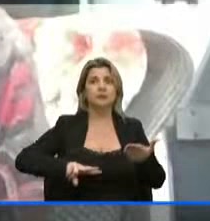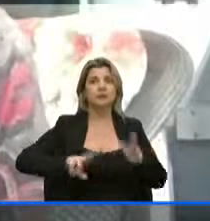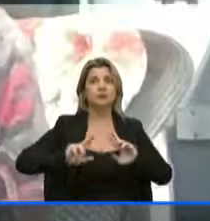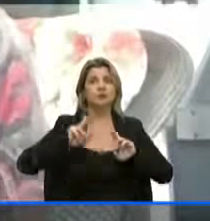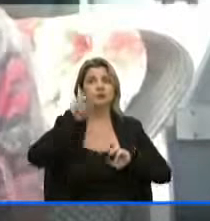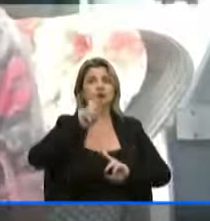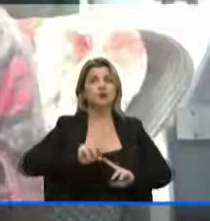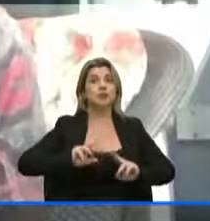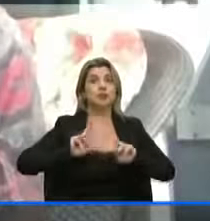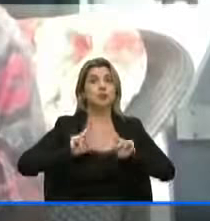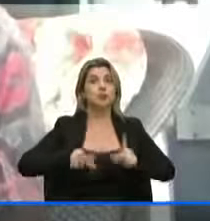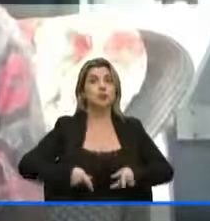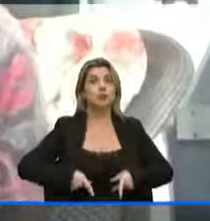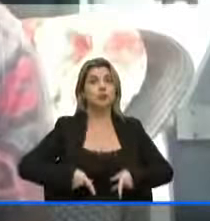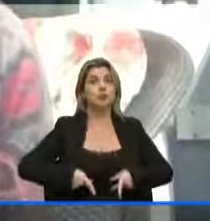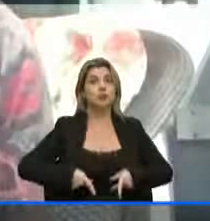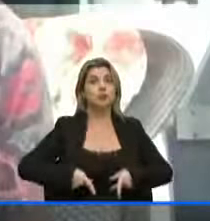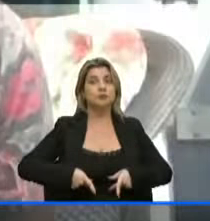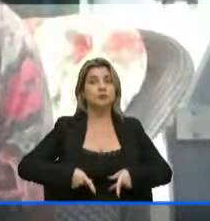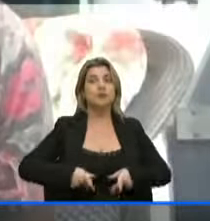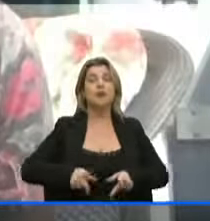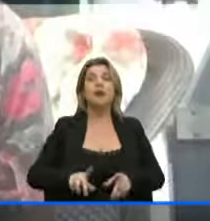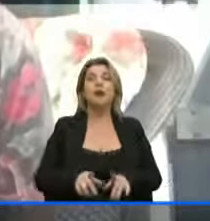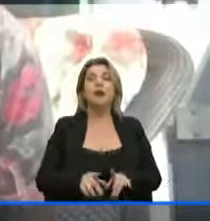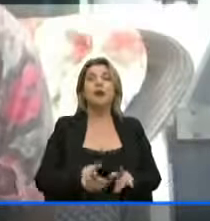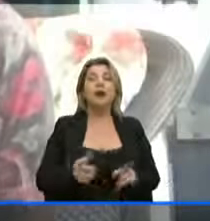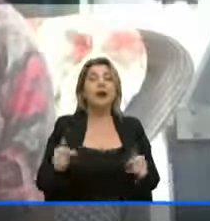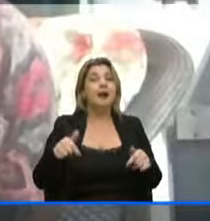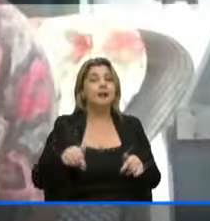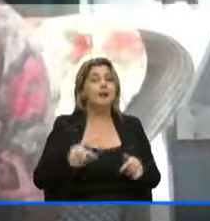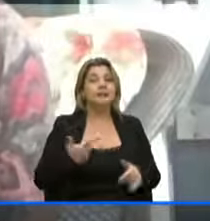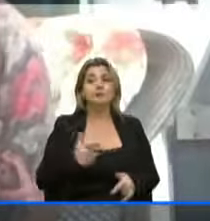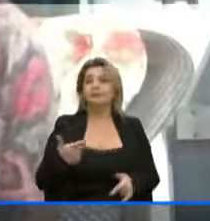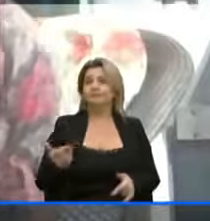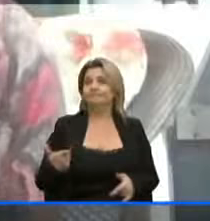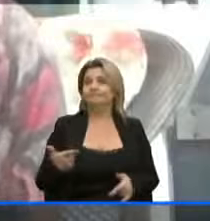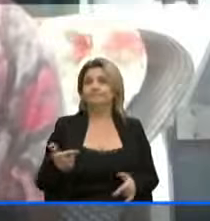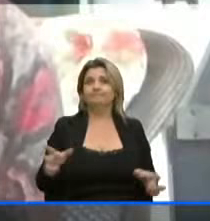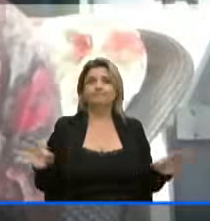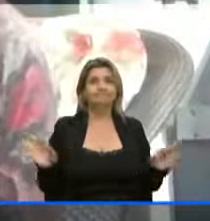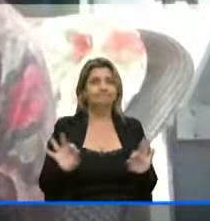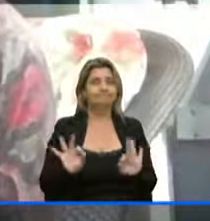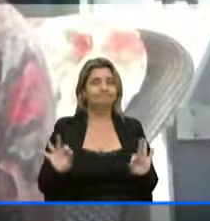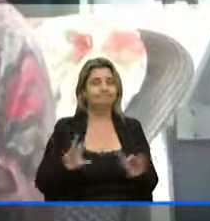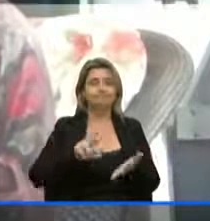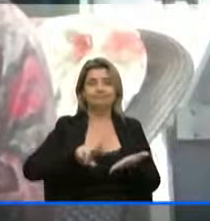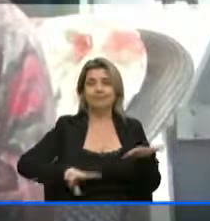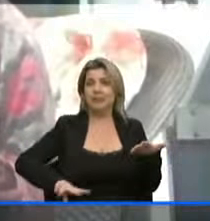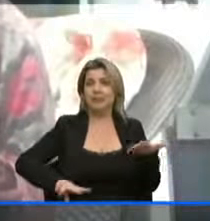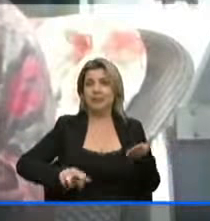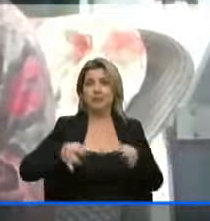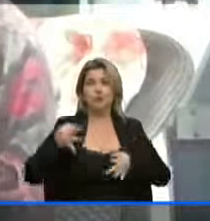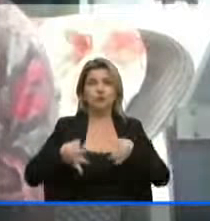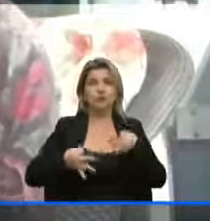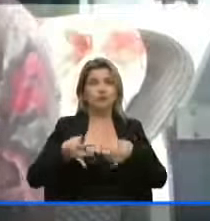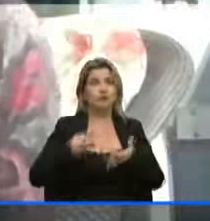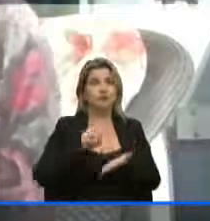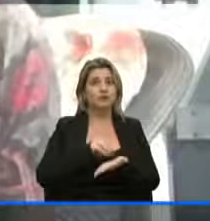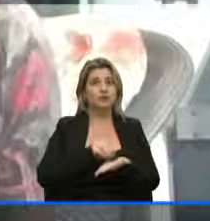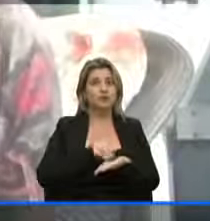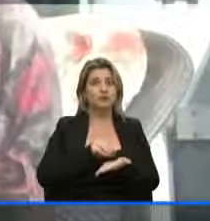a justificativa. Aqui não tem vindo, deputada Loiva. Nenhuma vez a gente leu aqui justificativa de ausência,